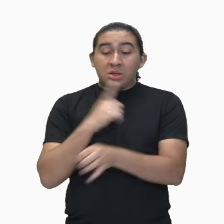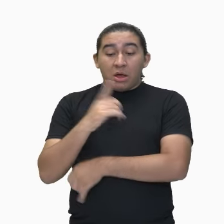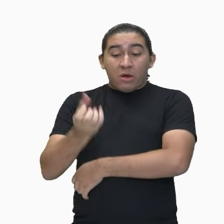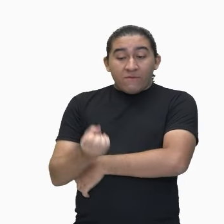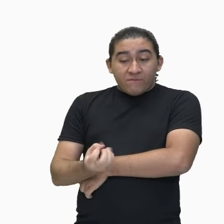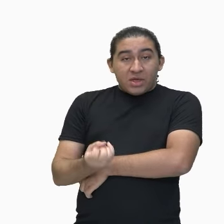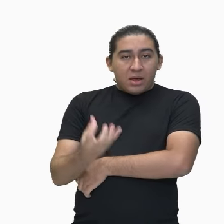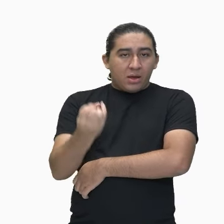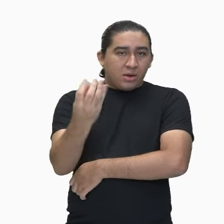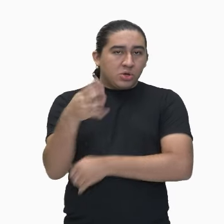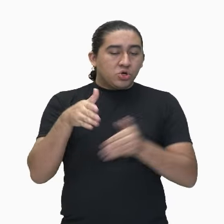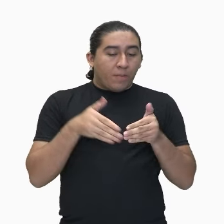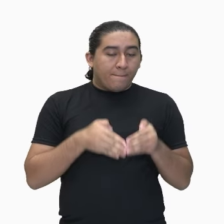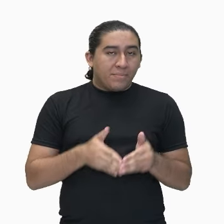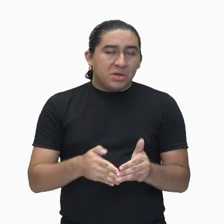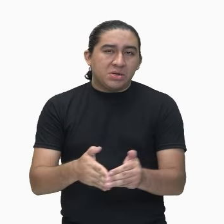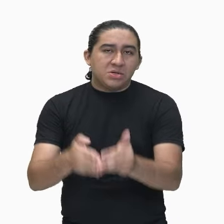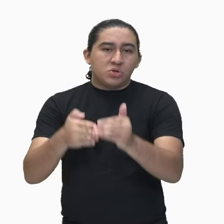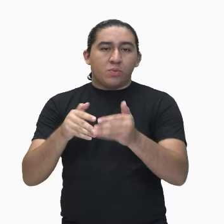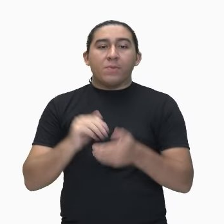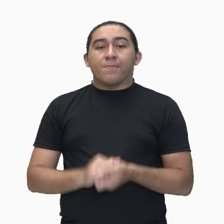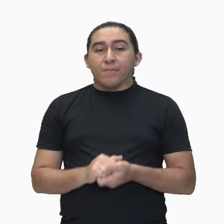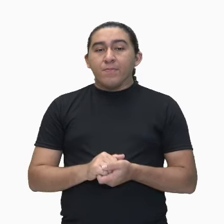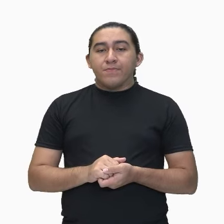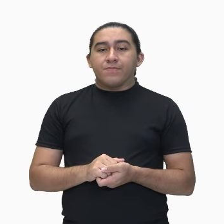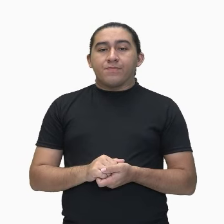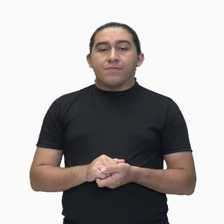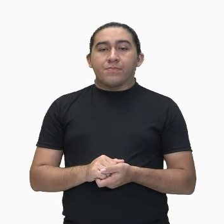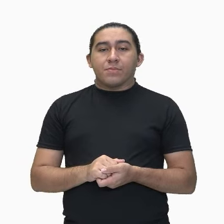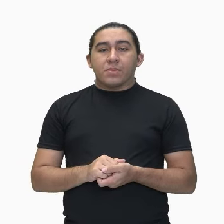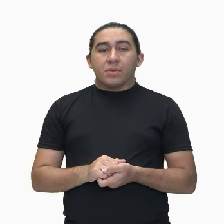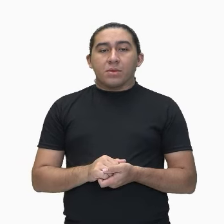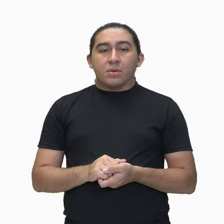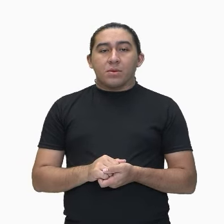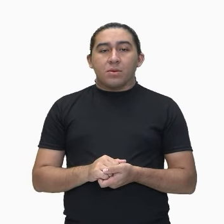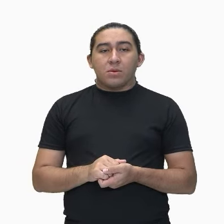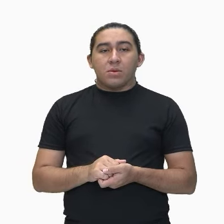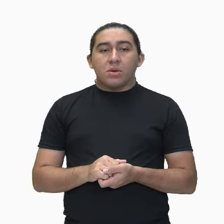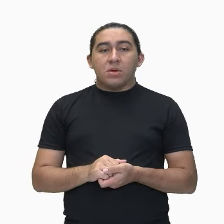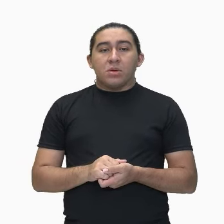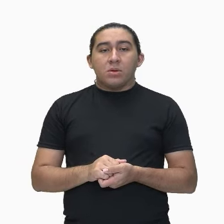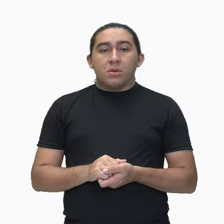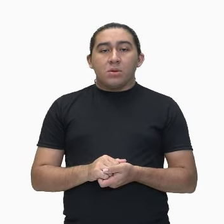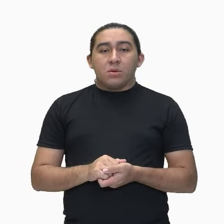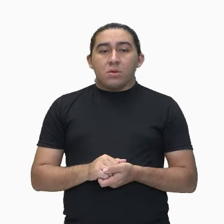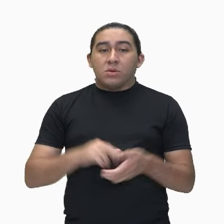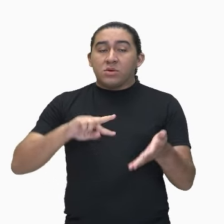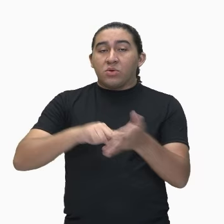viagens marítimas. O que é isso? O desencantamento e a